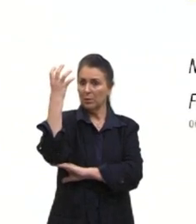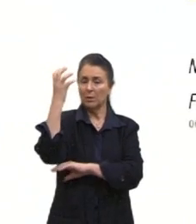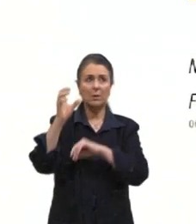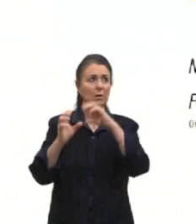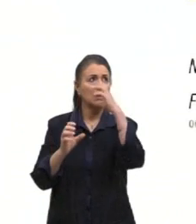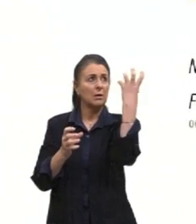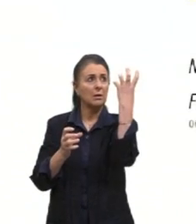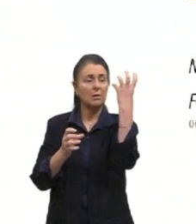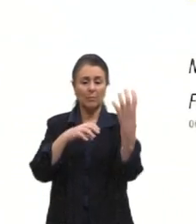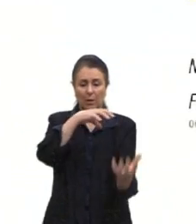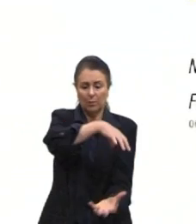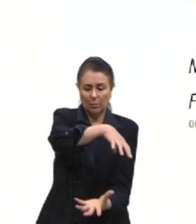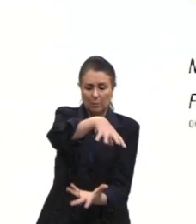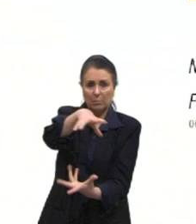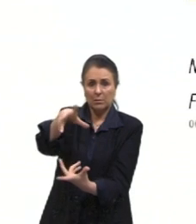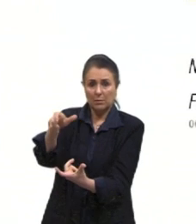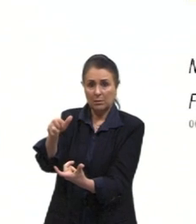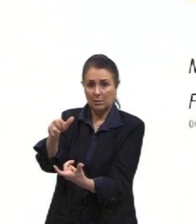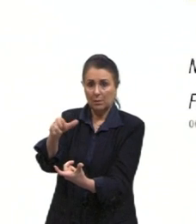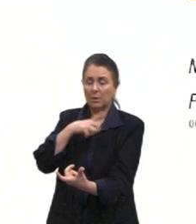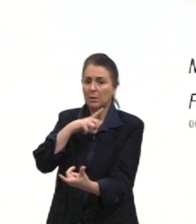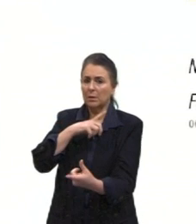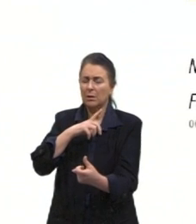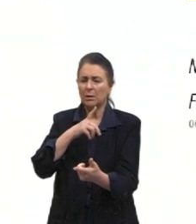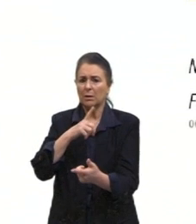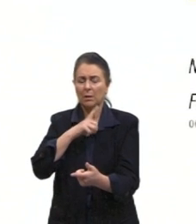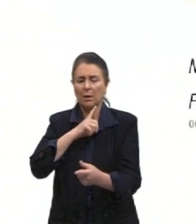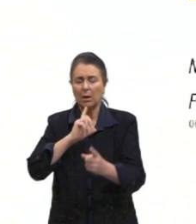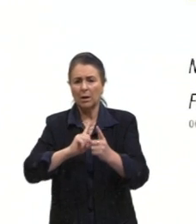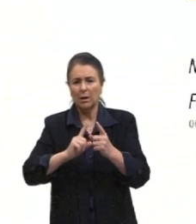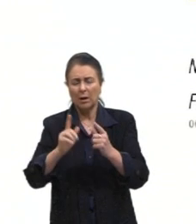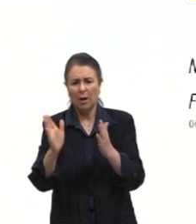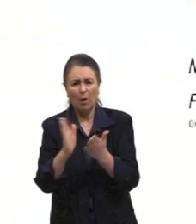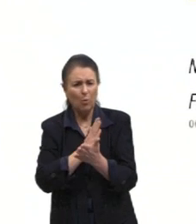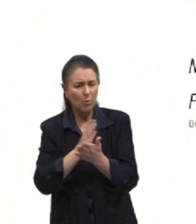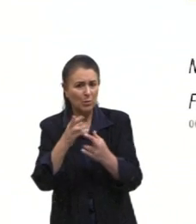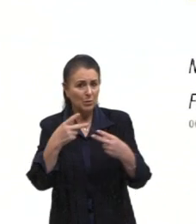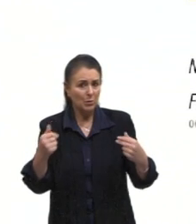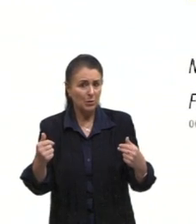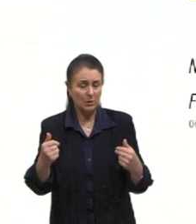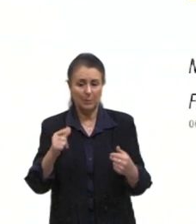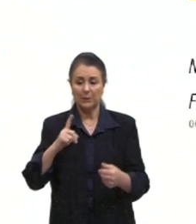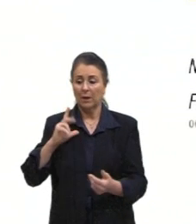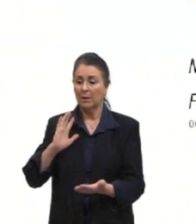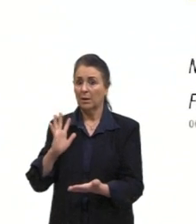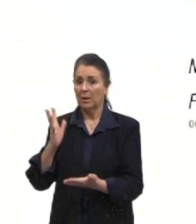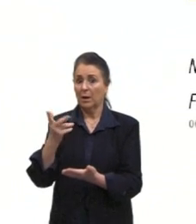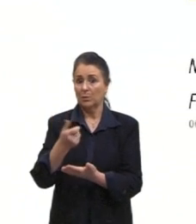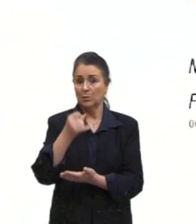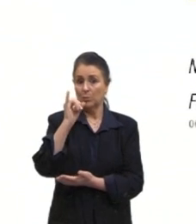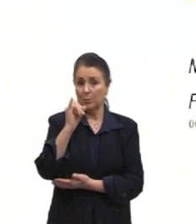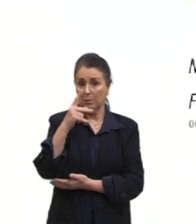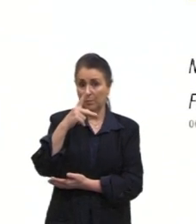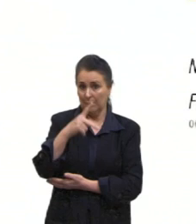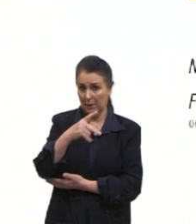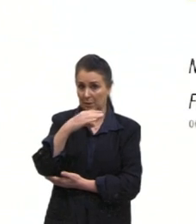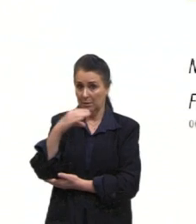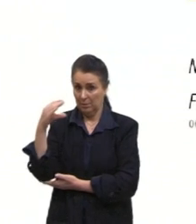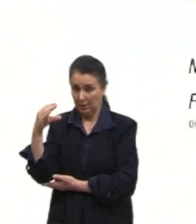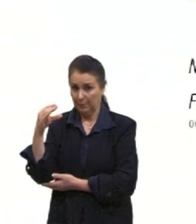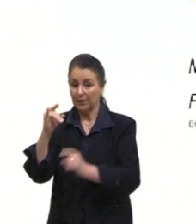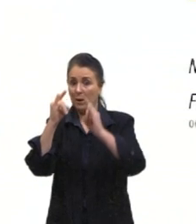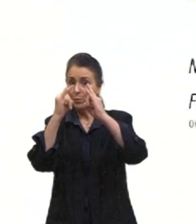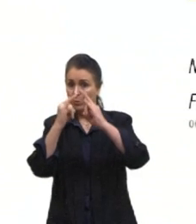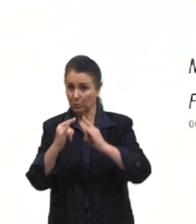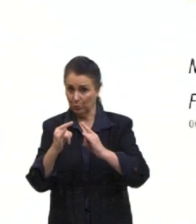algumas questões para pensar nós temos aqui dados do ipcc que é o Instituto que